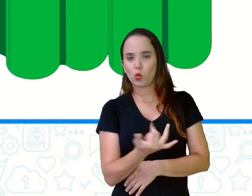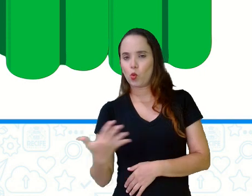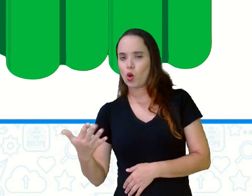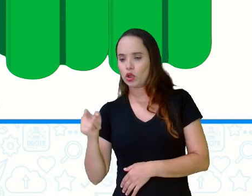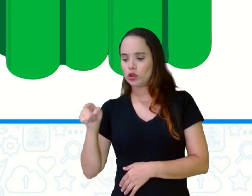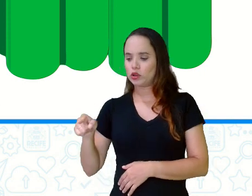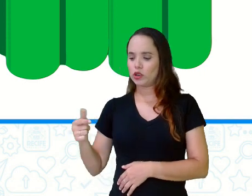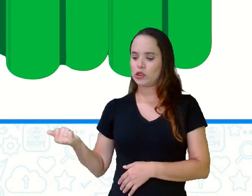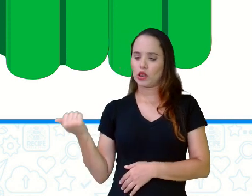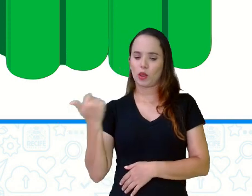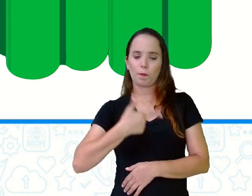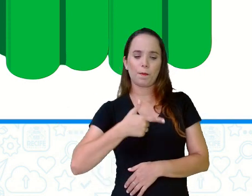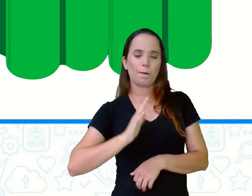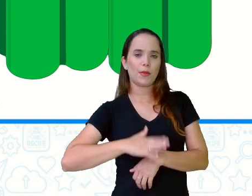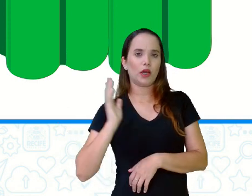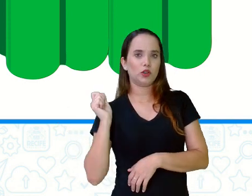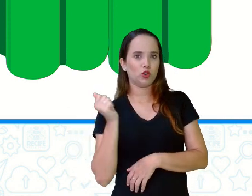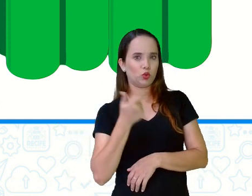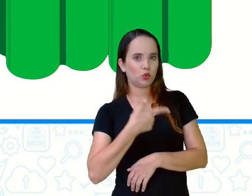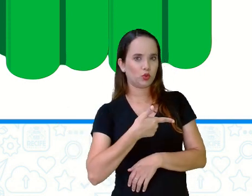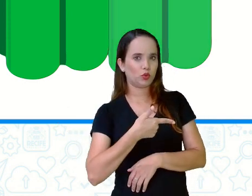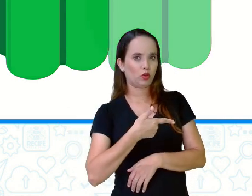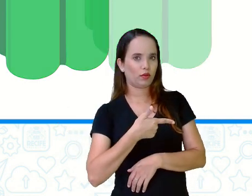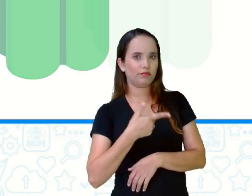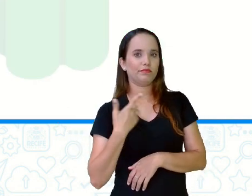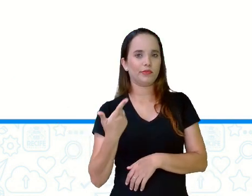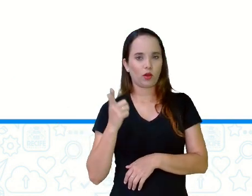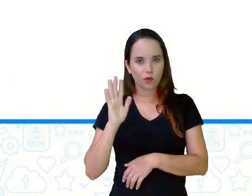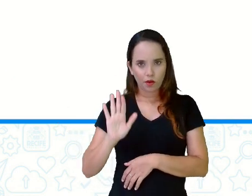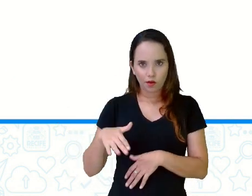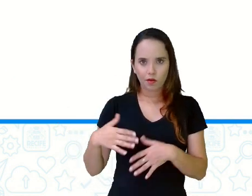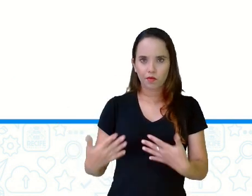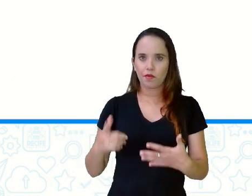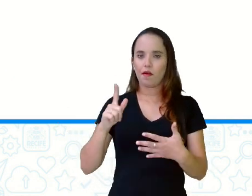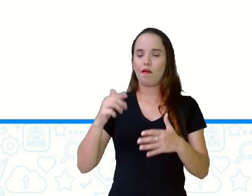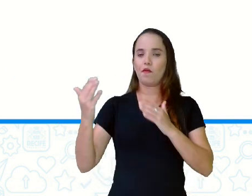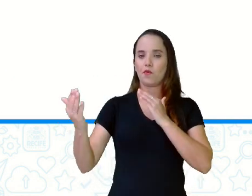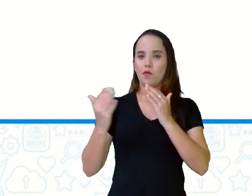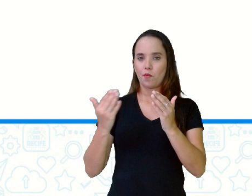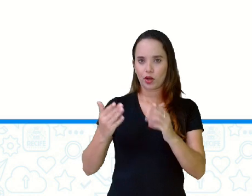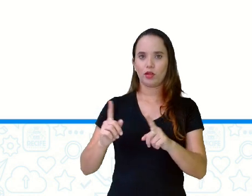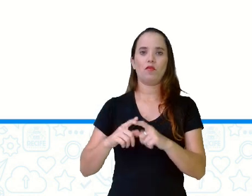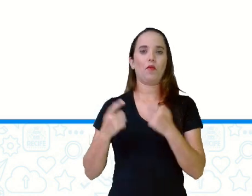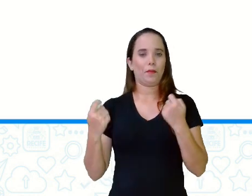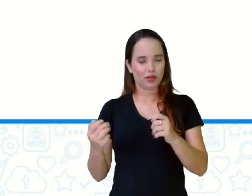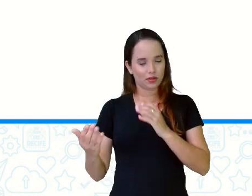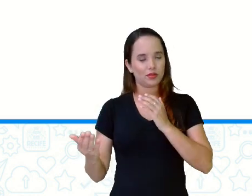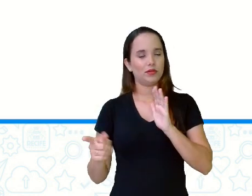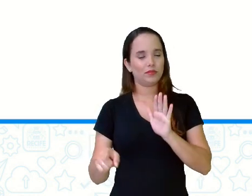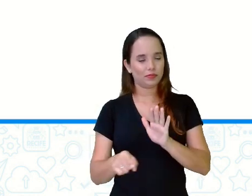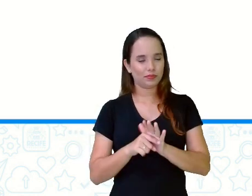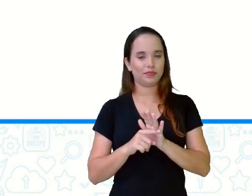Aqui eu tenho uma ideia de comparar. Vou fazer uma subtração.